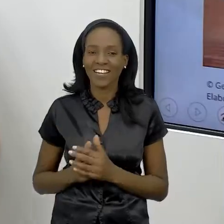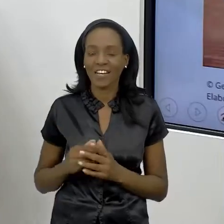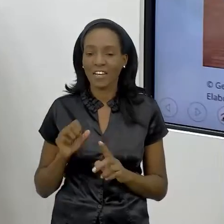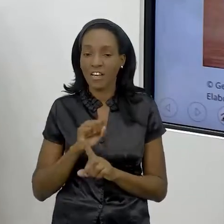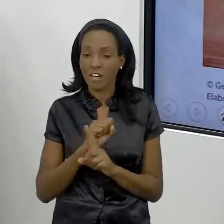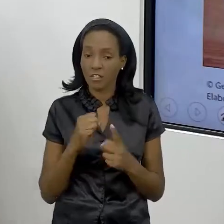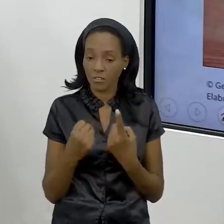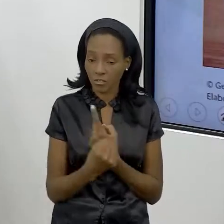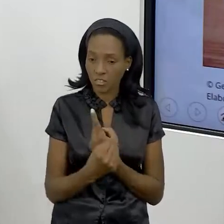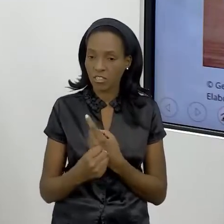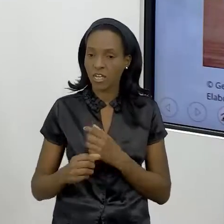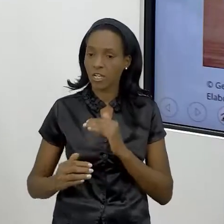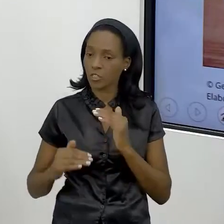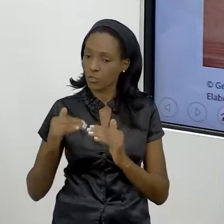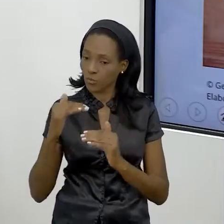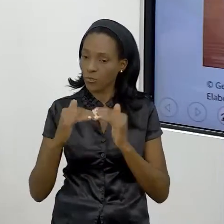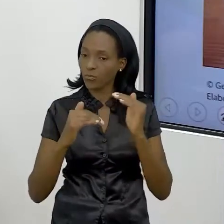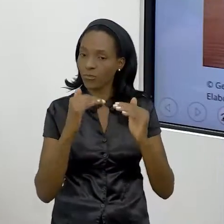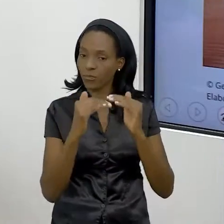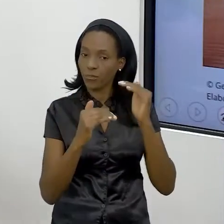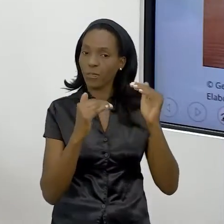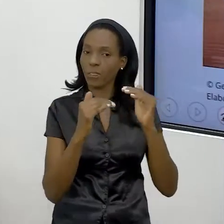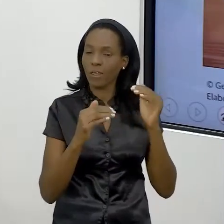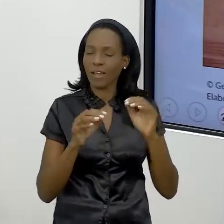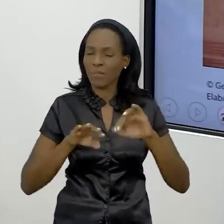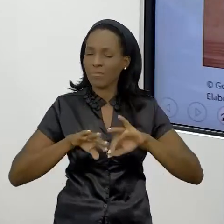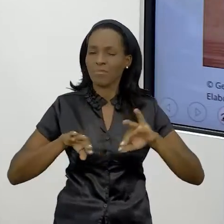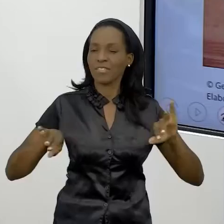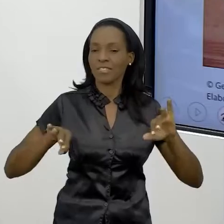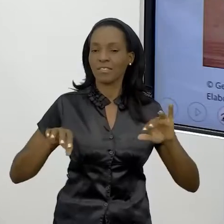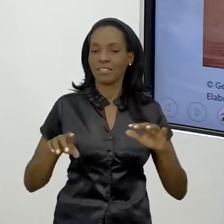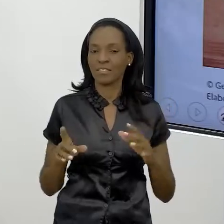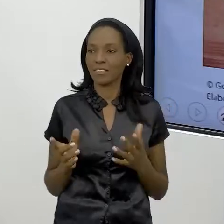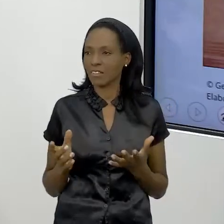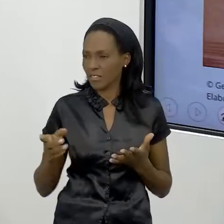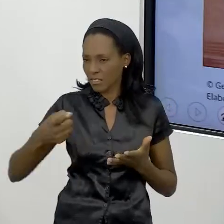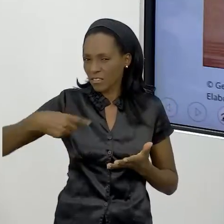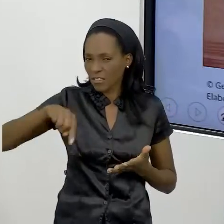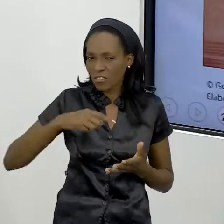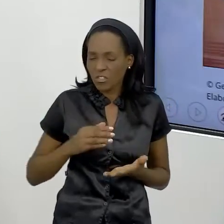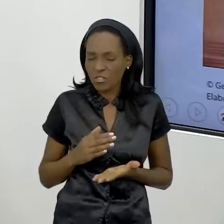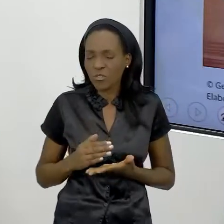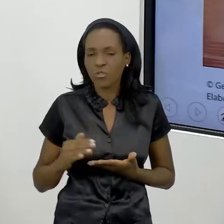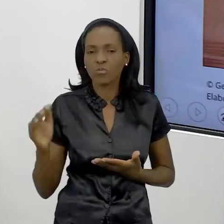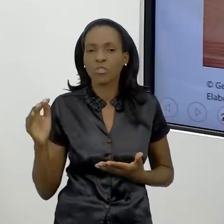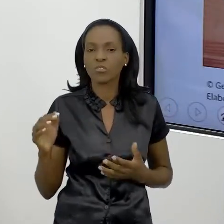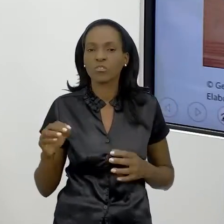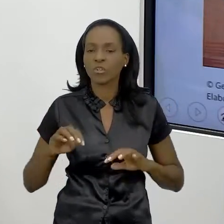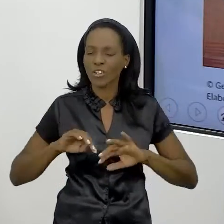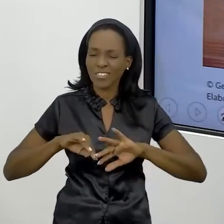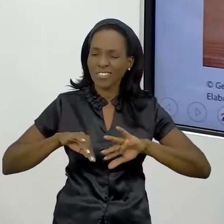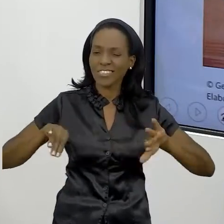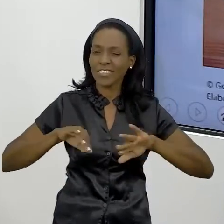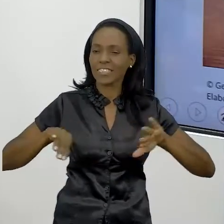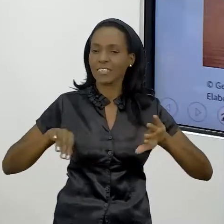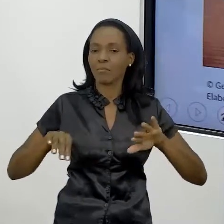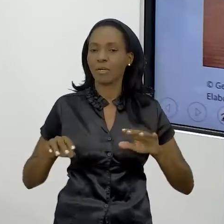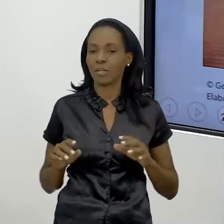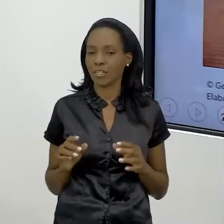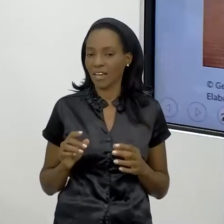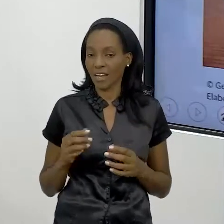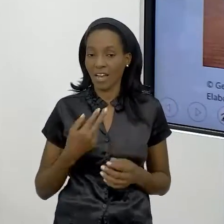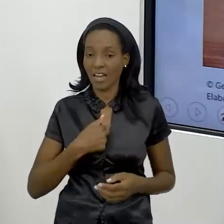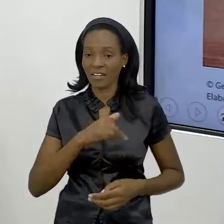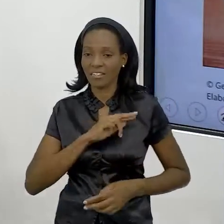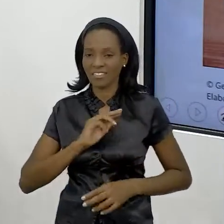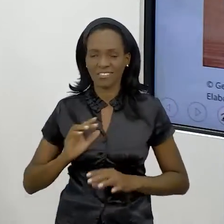sociedade, a gente foi caminhando para desvincular, né? A gente começou a olhar e desvincular um pouco a nossa vivência para dentro da